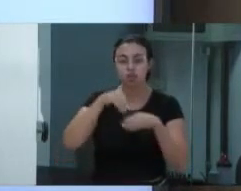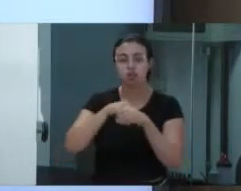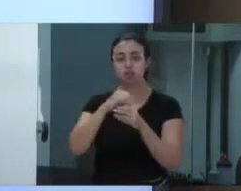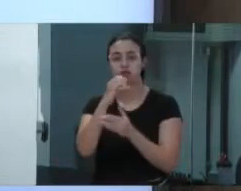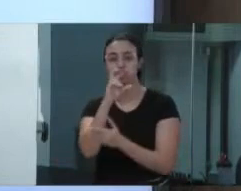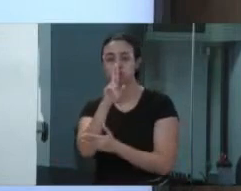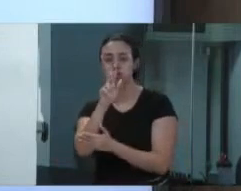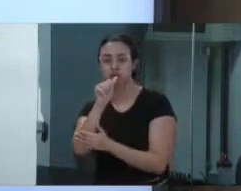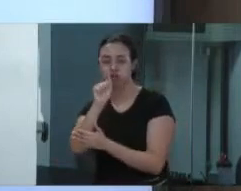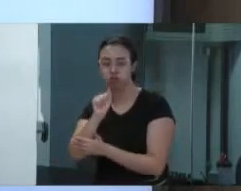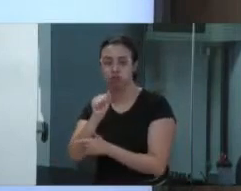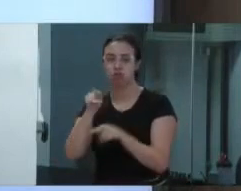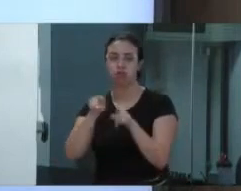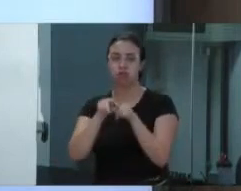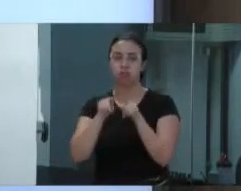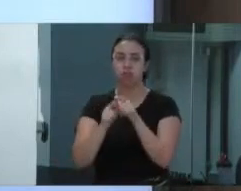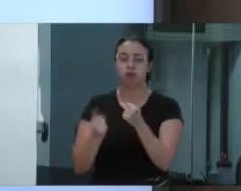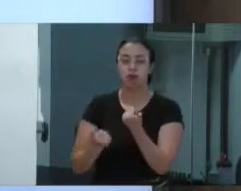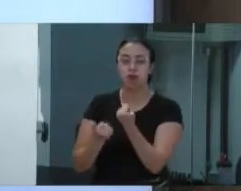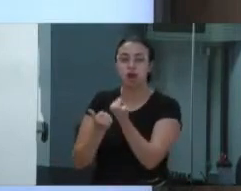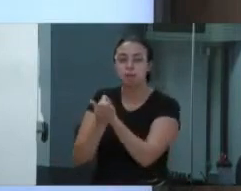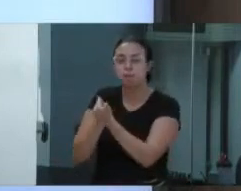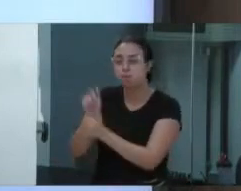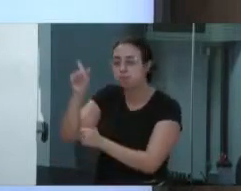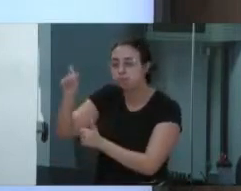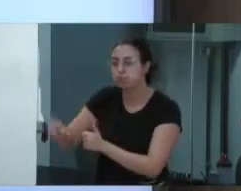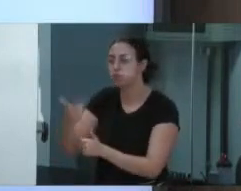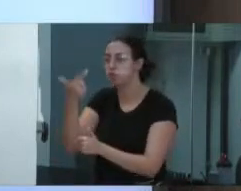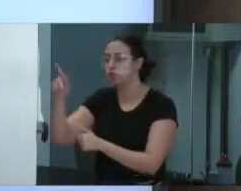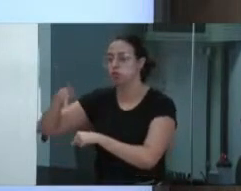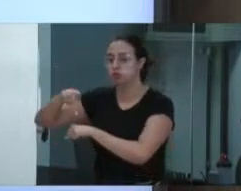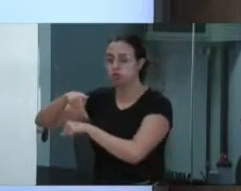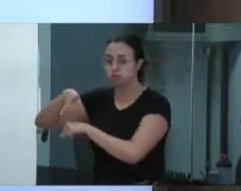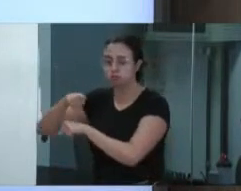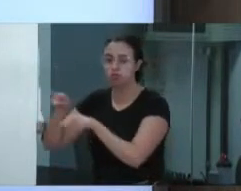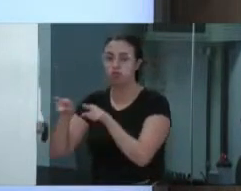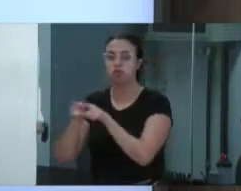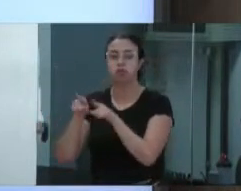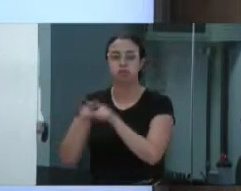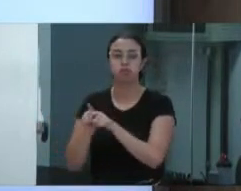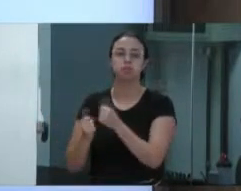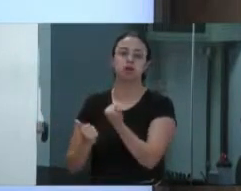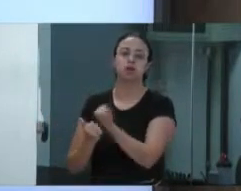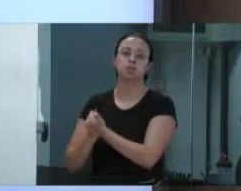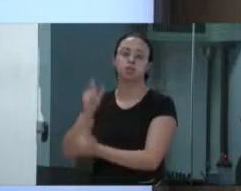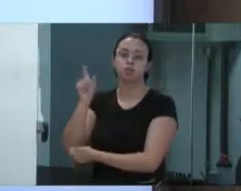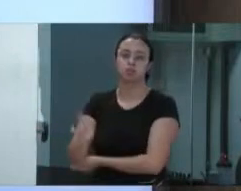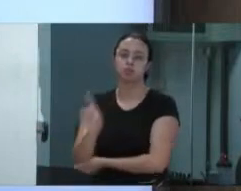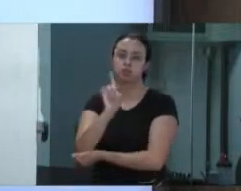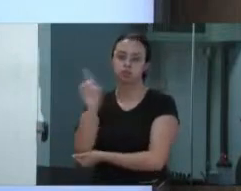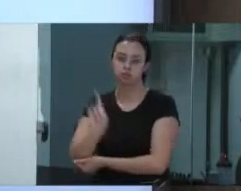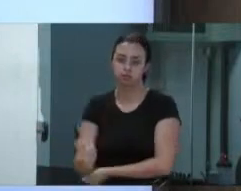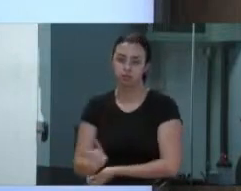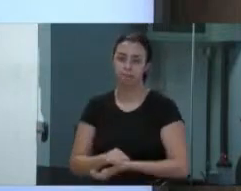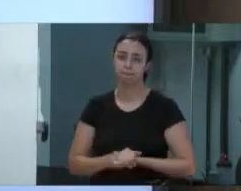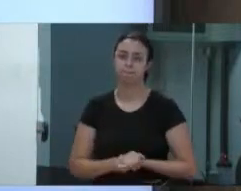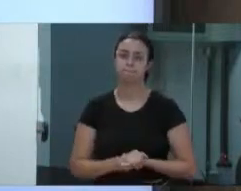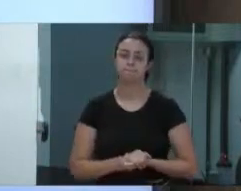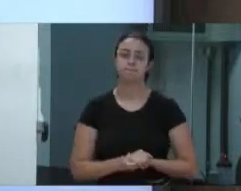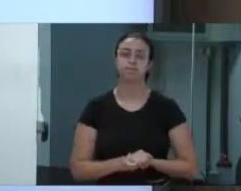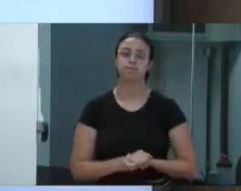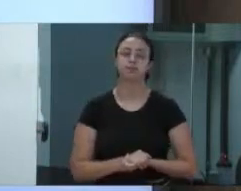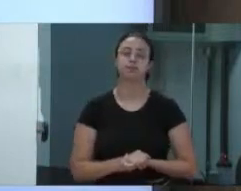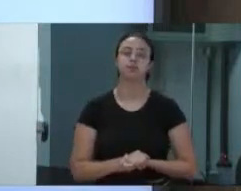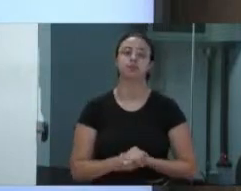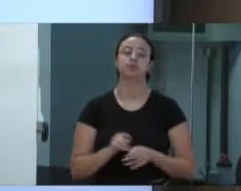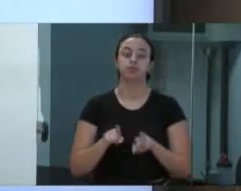o serviço de apoio ao migrante, a abordagem, o centro-dia para pessoa com deficiência e o medida socioeducativa. E a gente tem os serviços